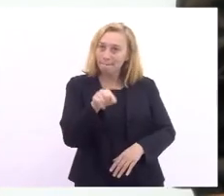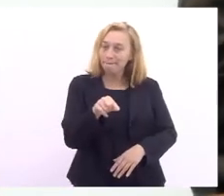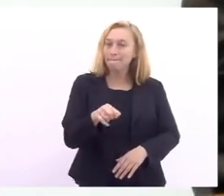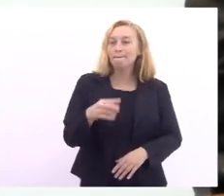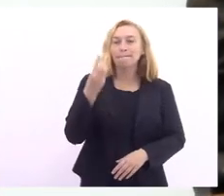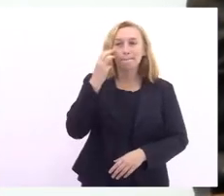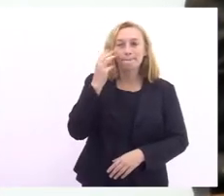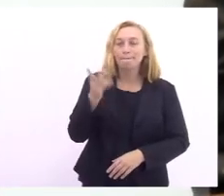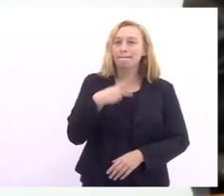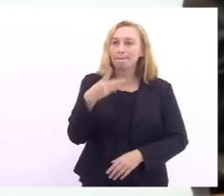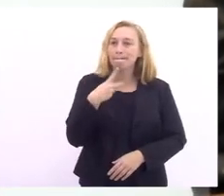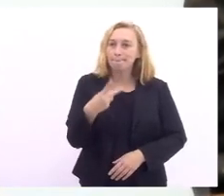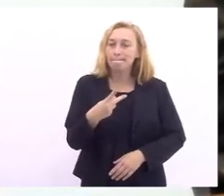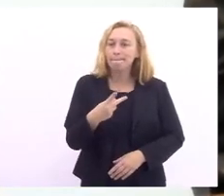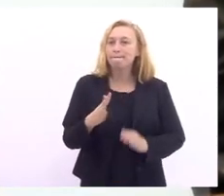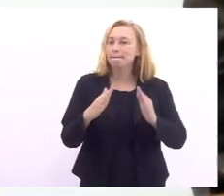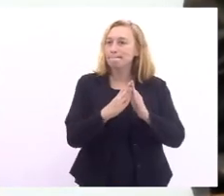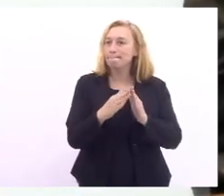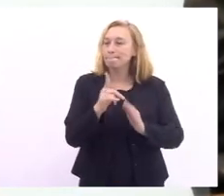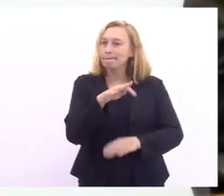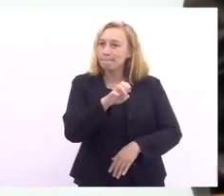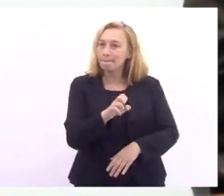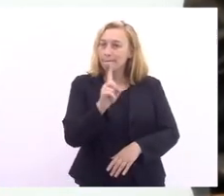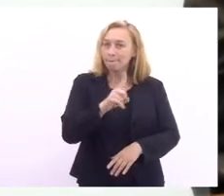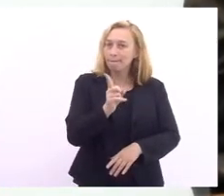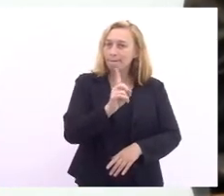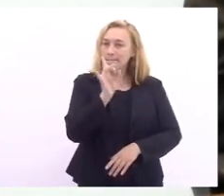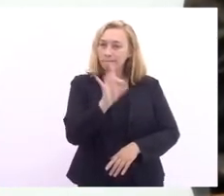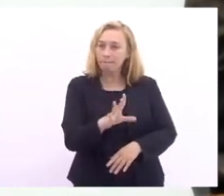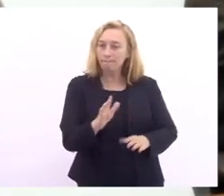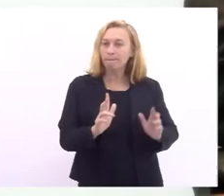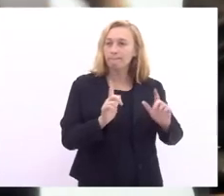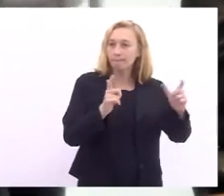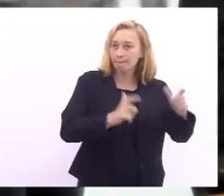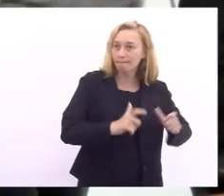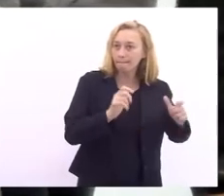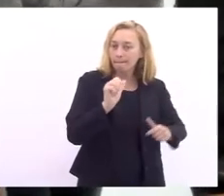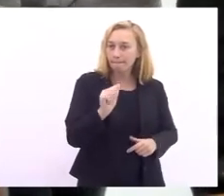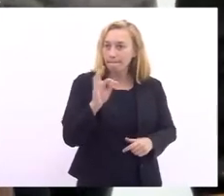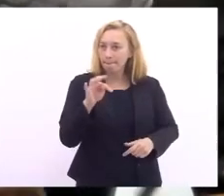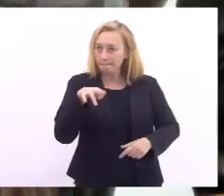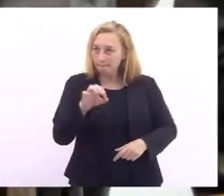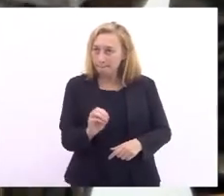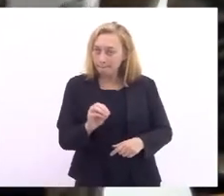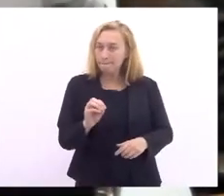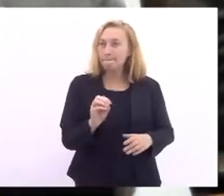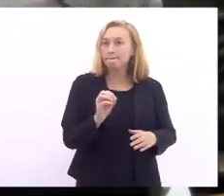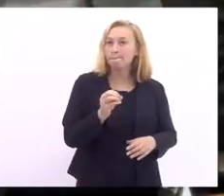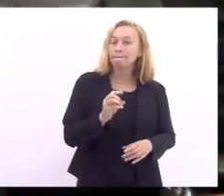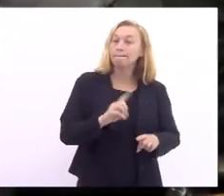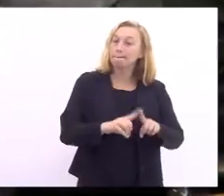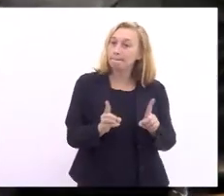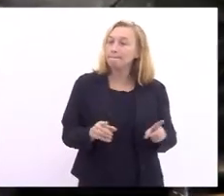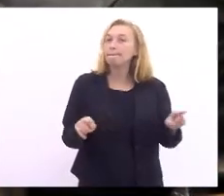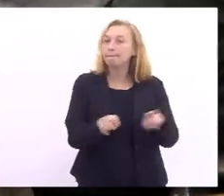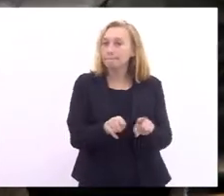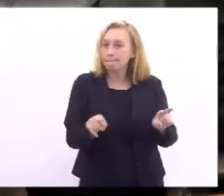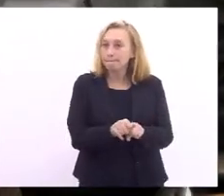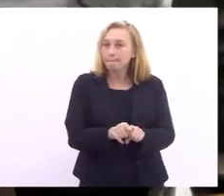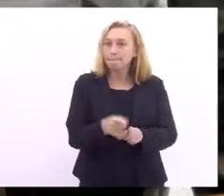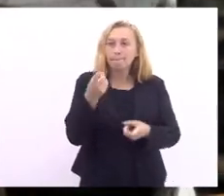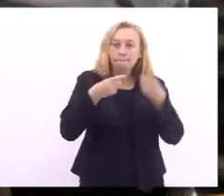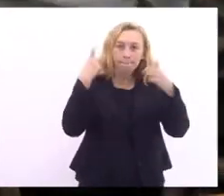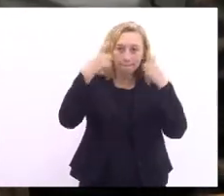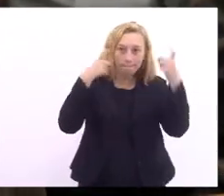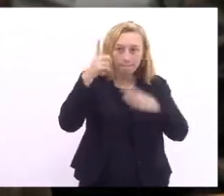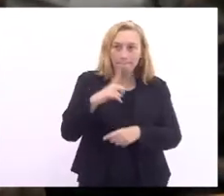o moleque falou a a casa Fluminense não era só um espaço de ativismo se fosse só isso já seria muita coisa mas além disso a gente tem